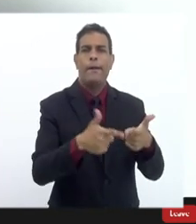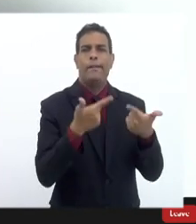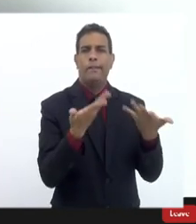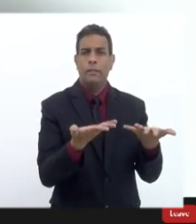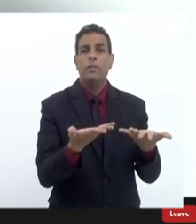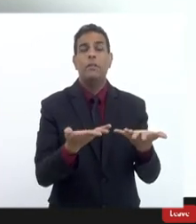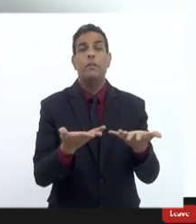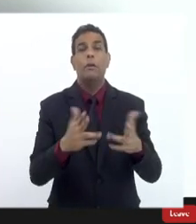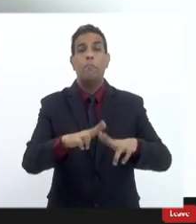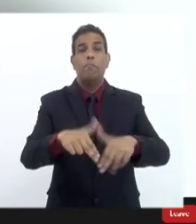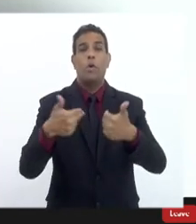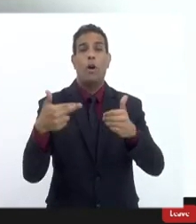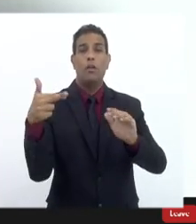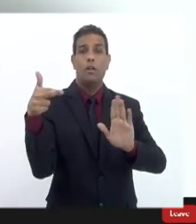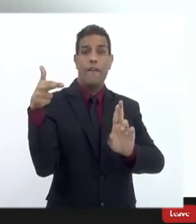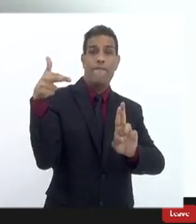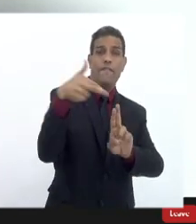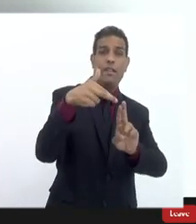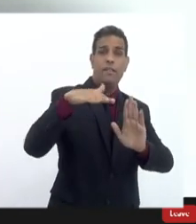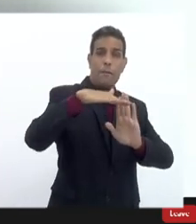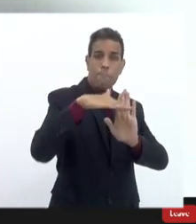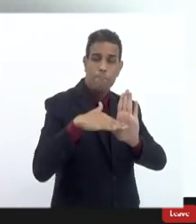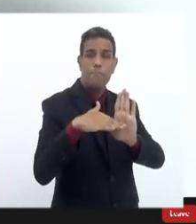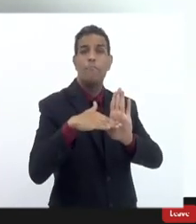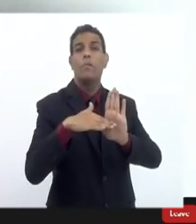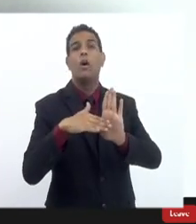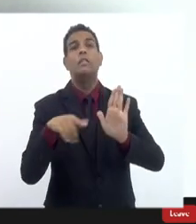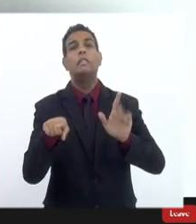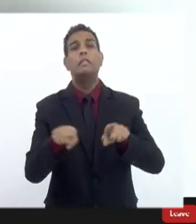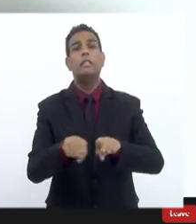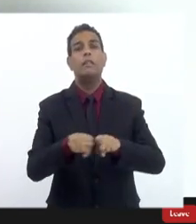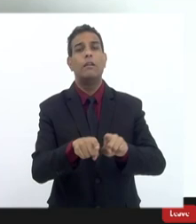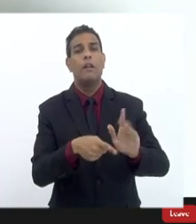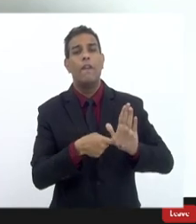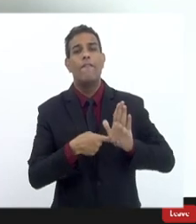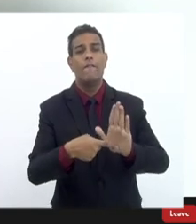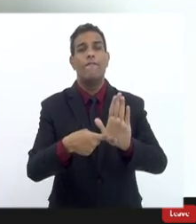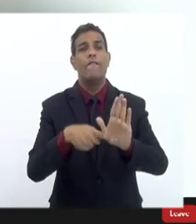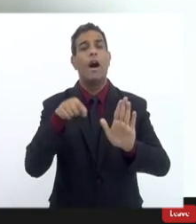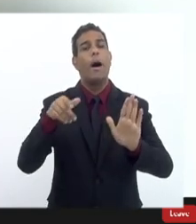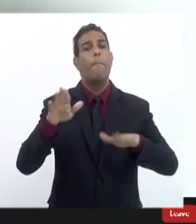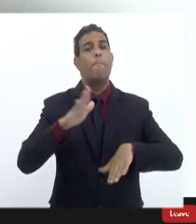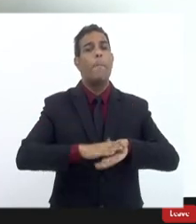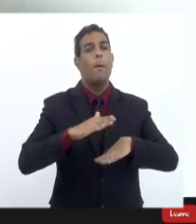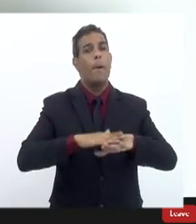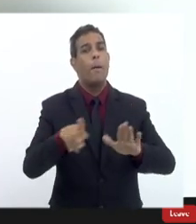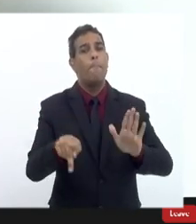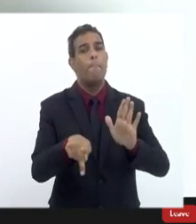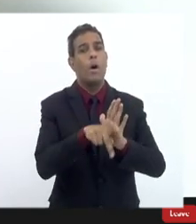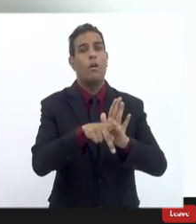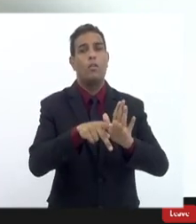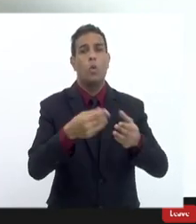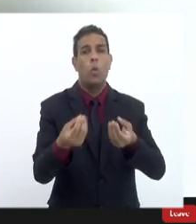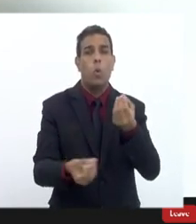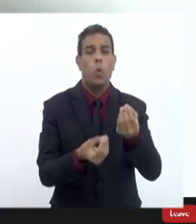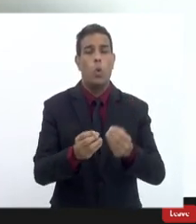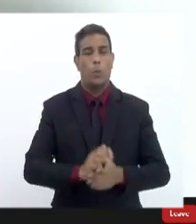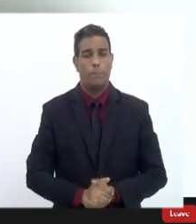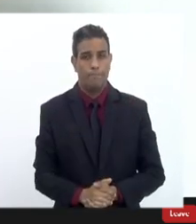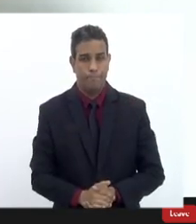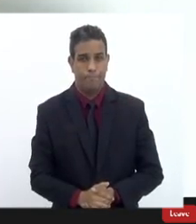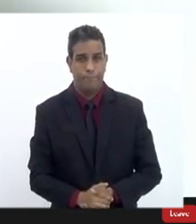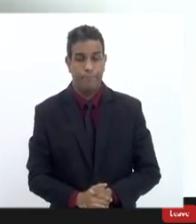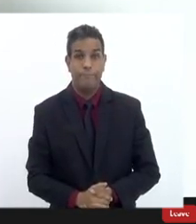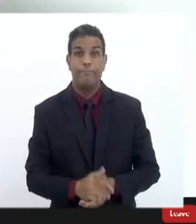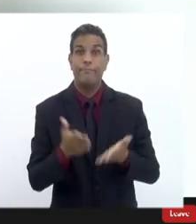próprio relatório sinaliza, mas que a SEDUC possa, então, analisar agora essas proposições que foram feitas. Né, chama muita atenção